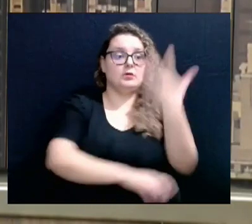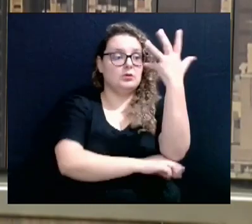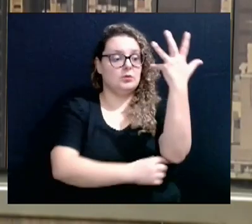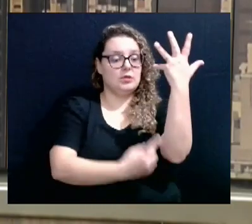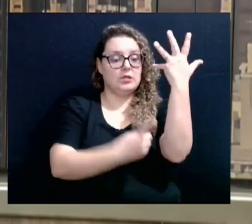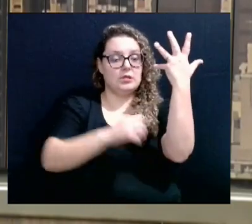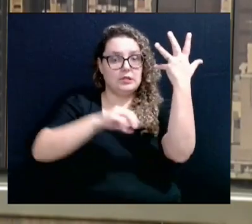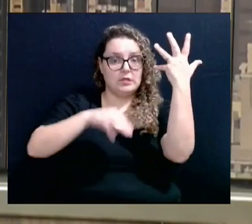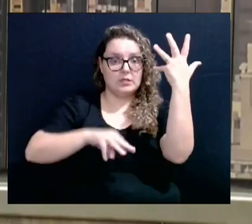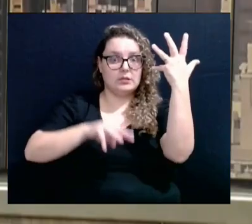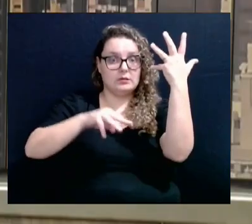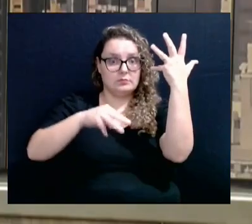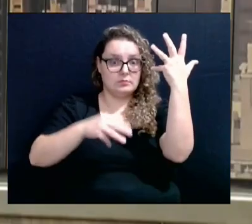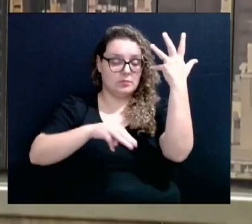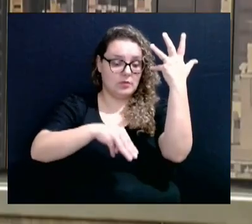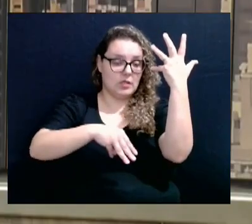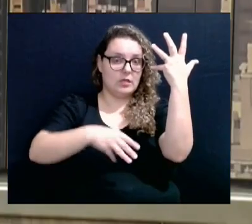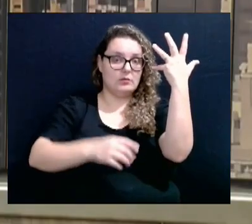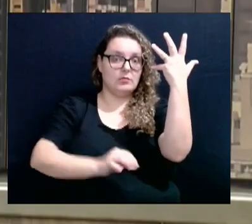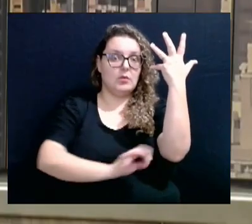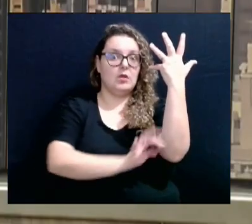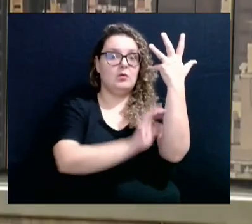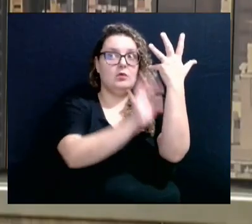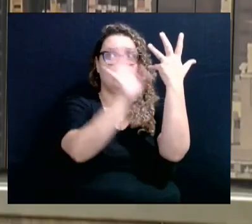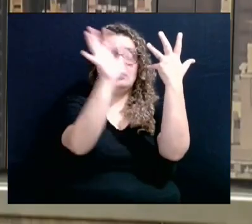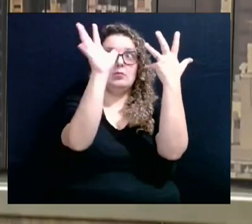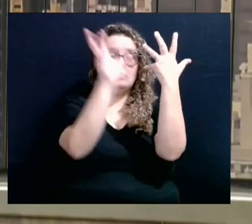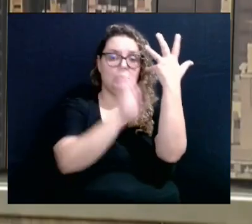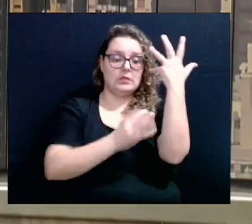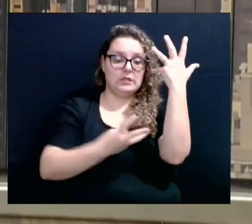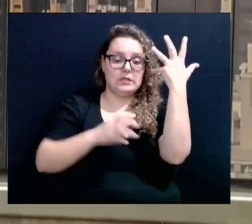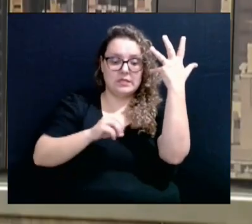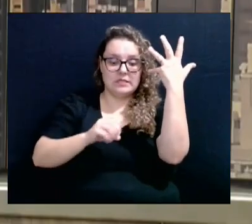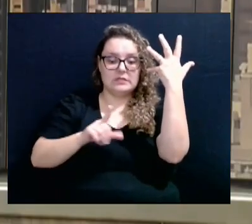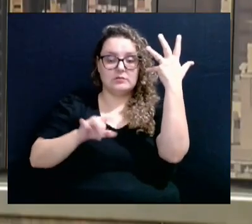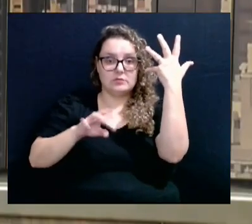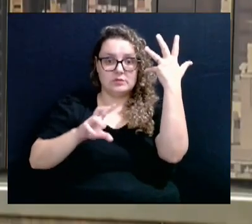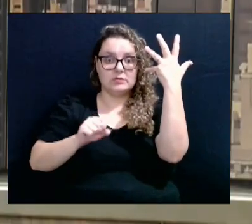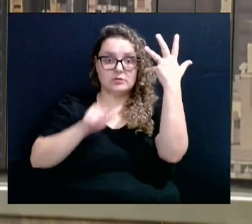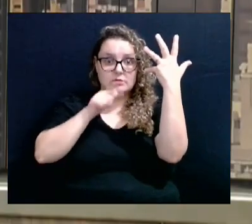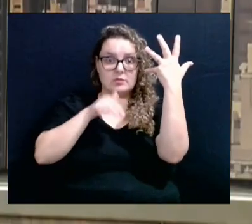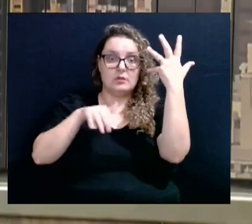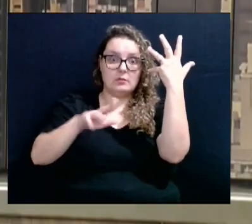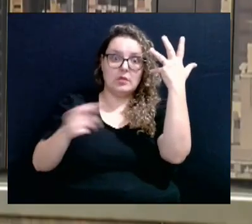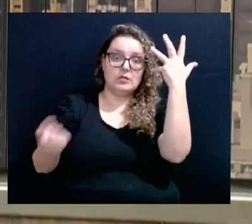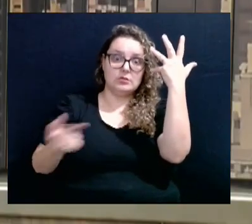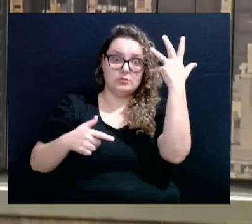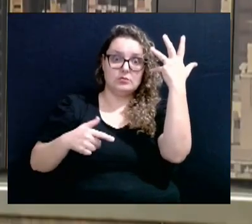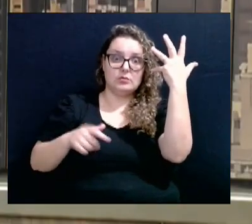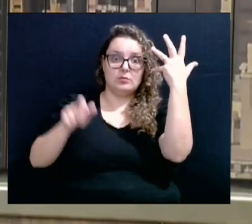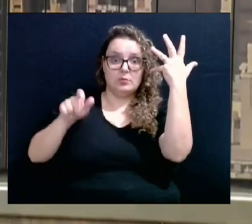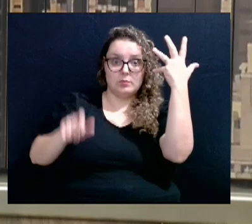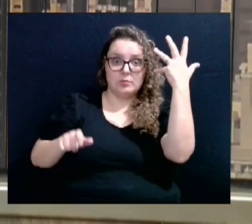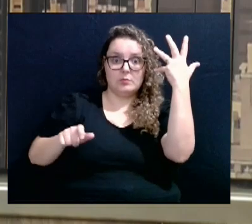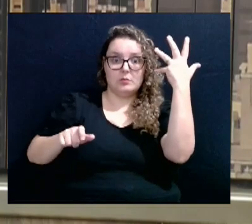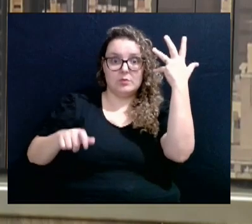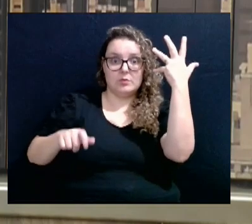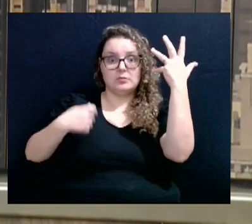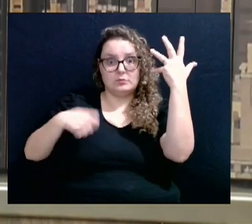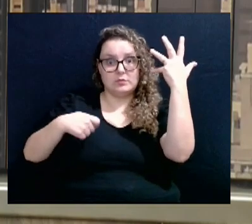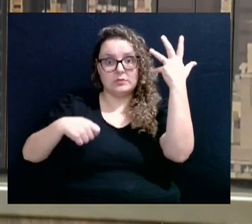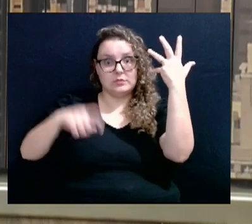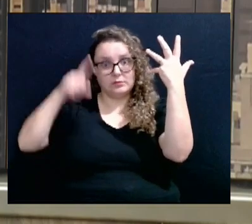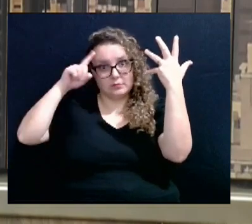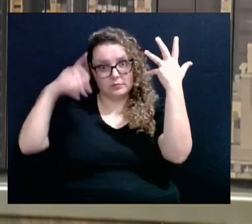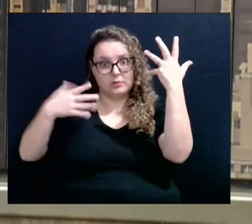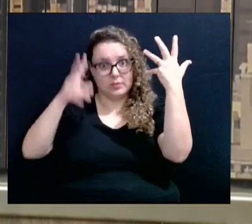pode evapotranspirar 300 litros de água, que é mais do que uma pessoa precisa diariamente, né, Bruno? Lembrando que não